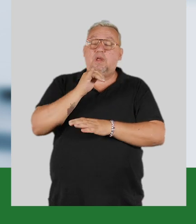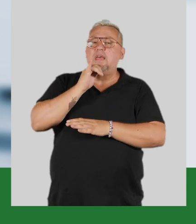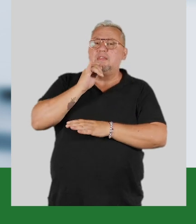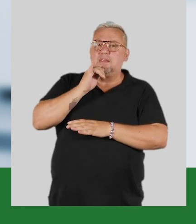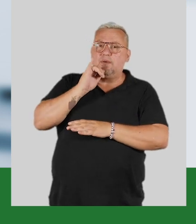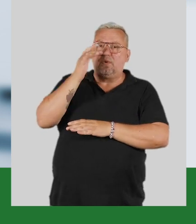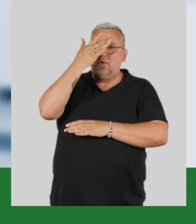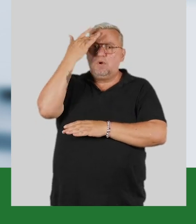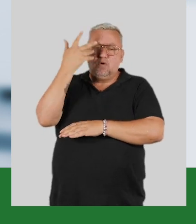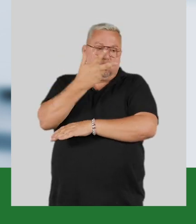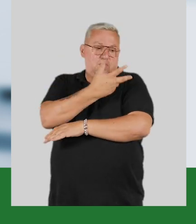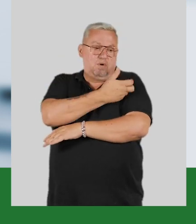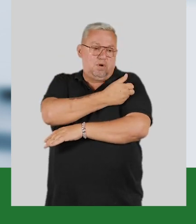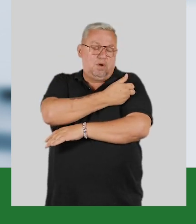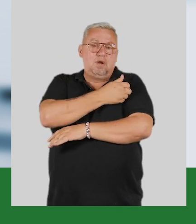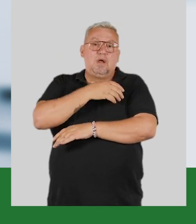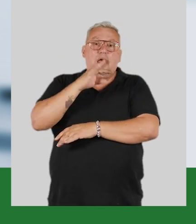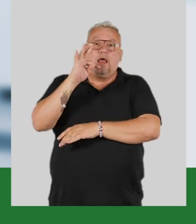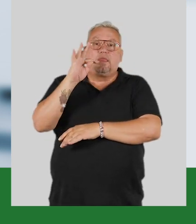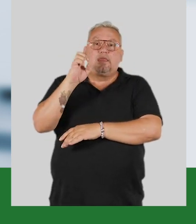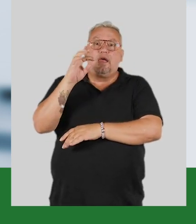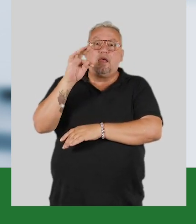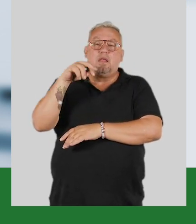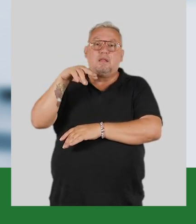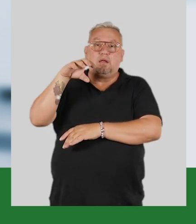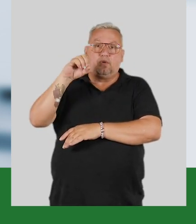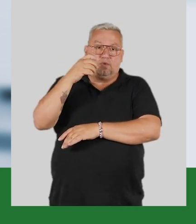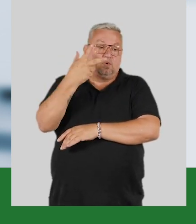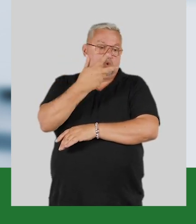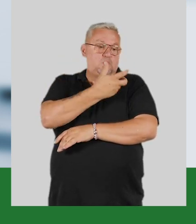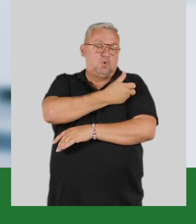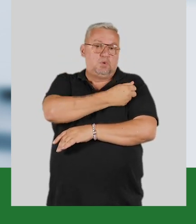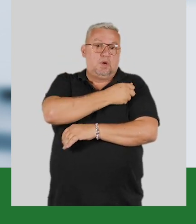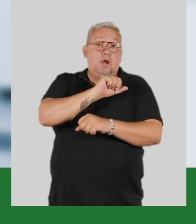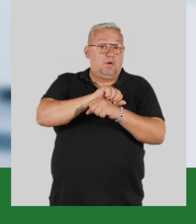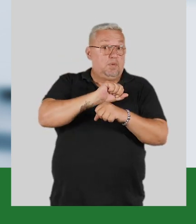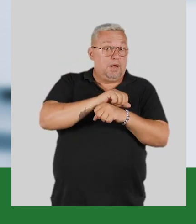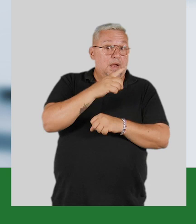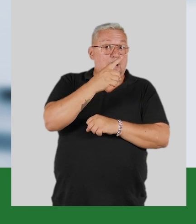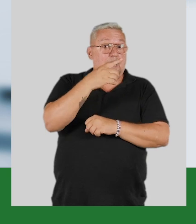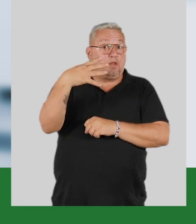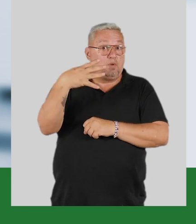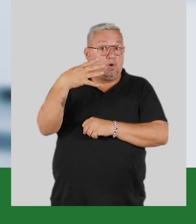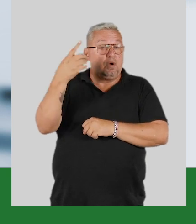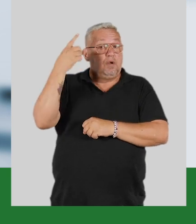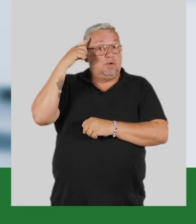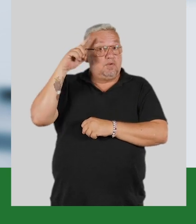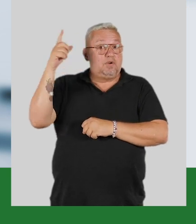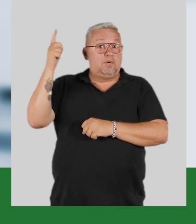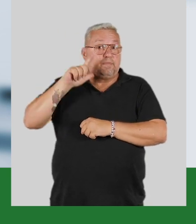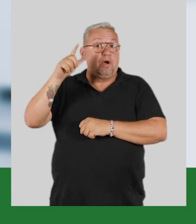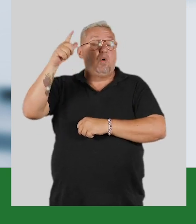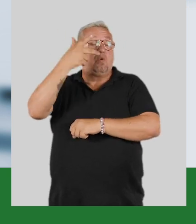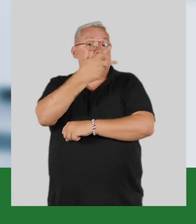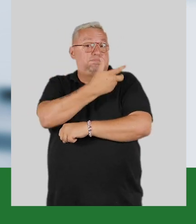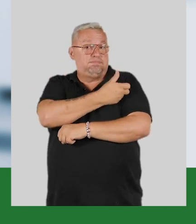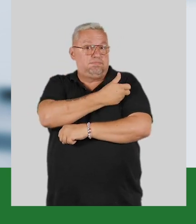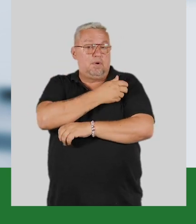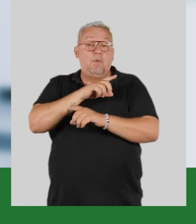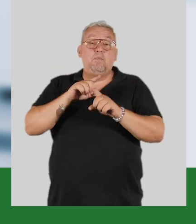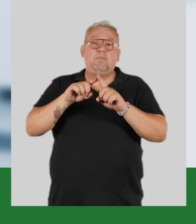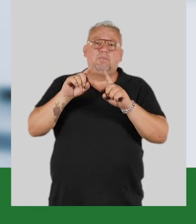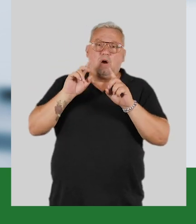exemplo, uma vacina de difteria e tétano, o ideal é ela esperar 14 dias para receber uma próxima dose. Mas